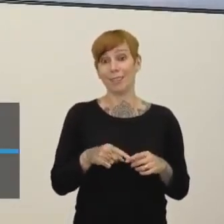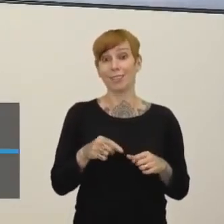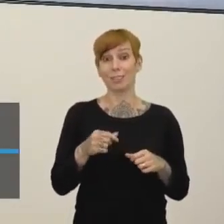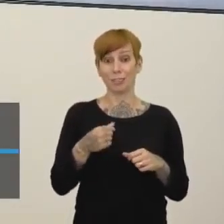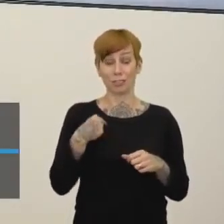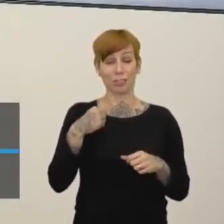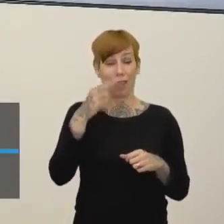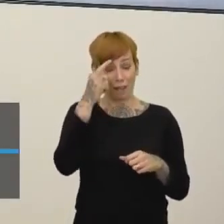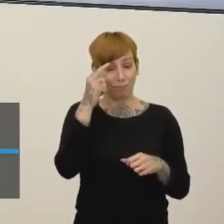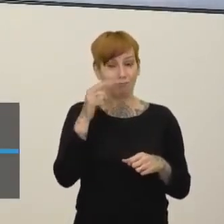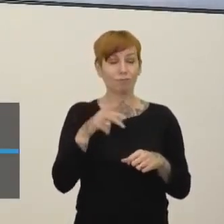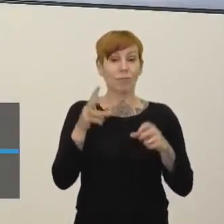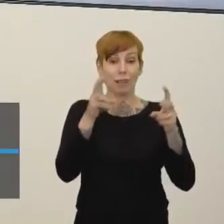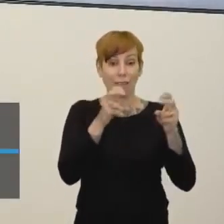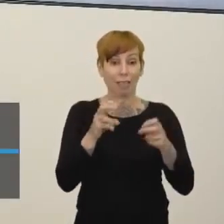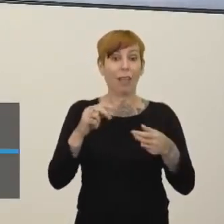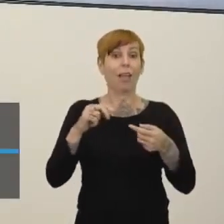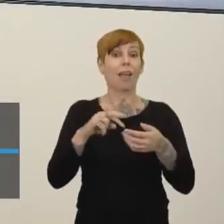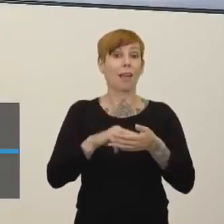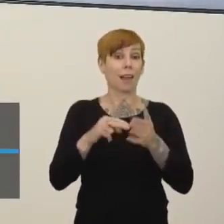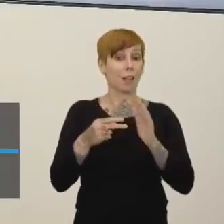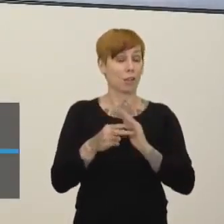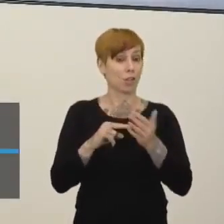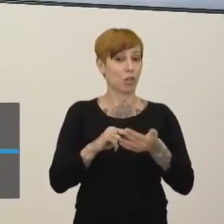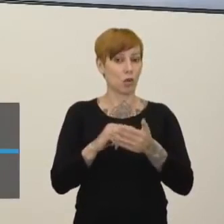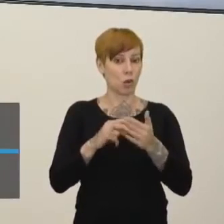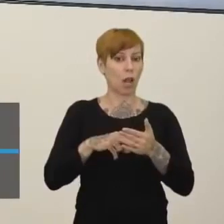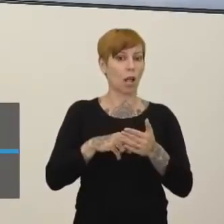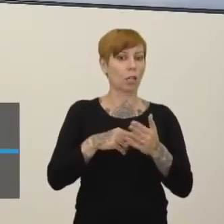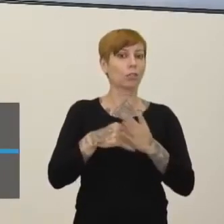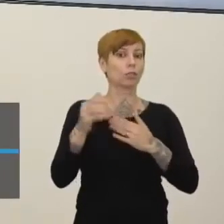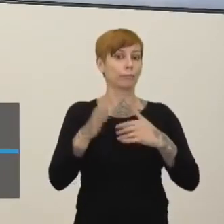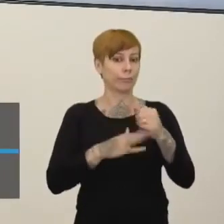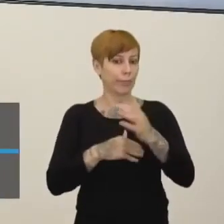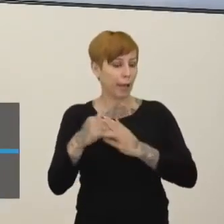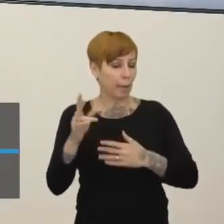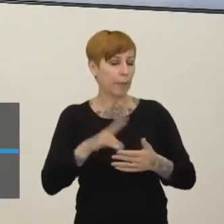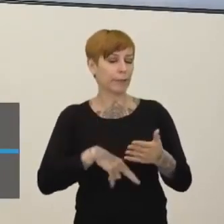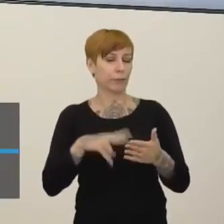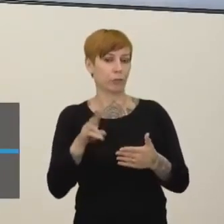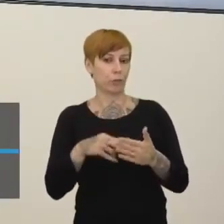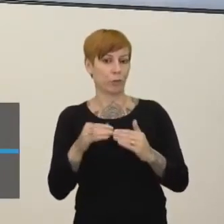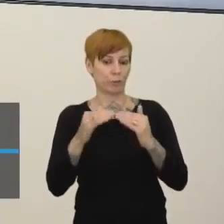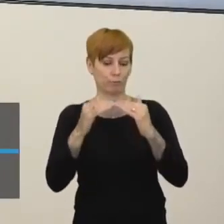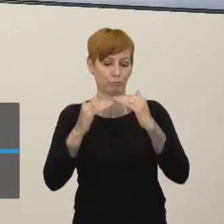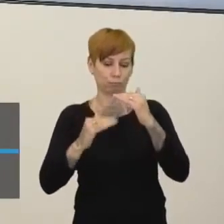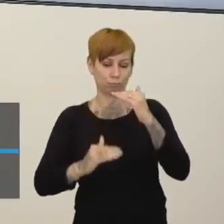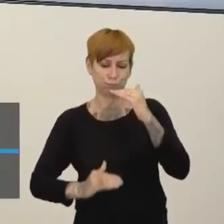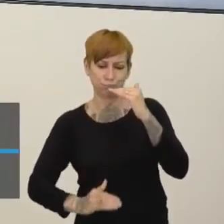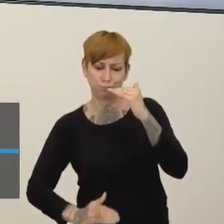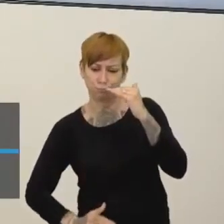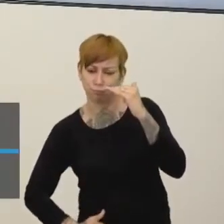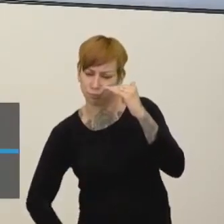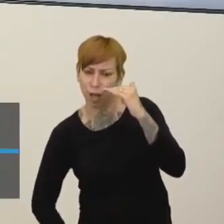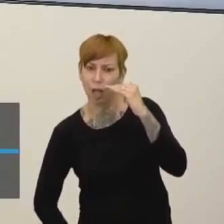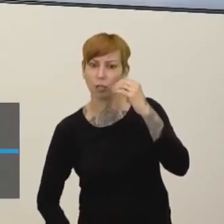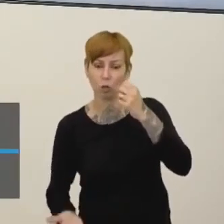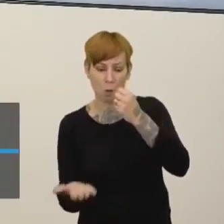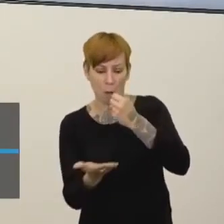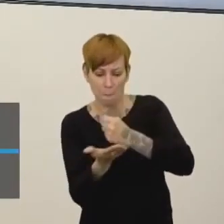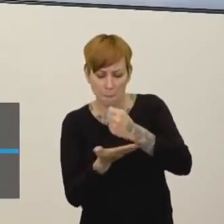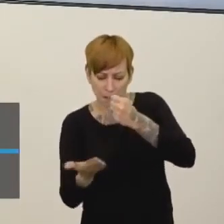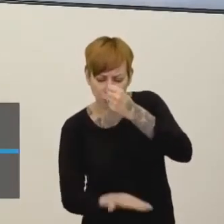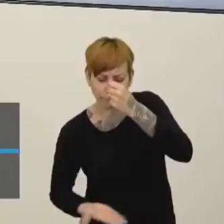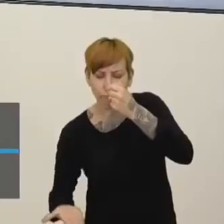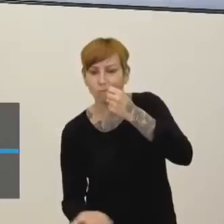têm habilidades de leitura acima da expectativa, que está lá em cima. Agora a gente fala do abaixo do básico. É aquele que a leitura dele